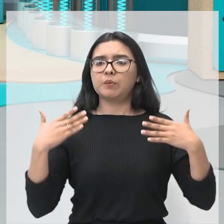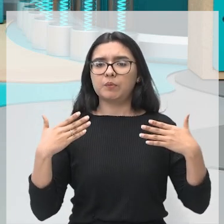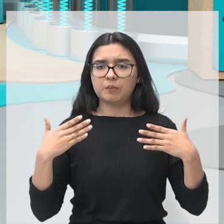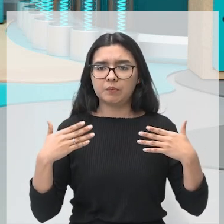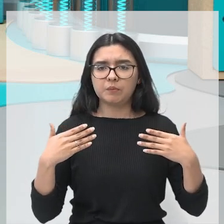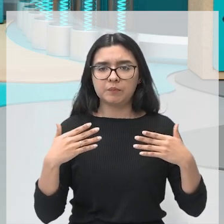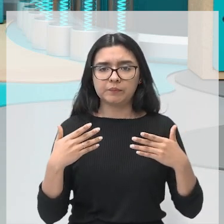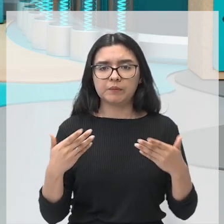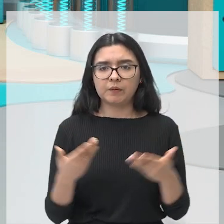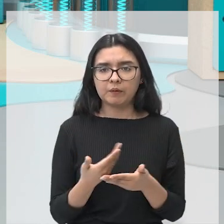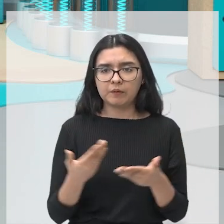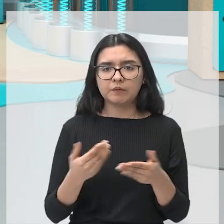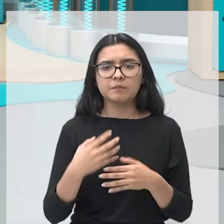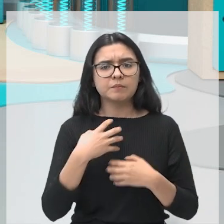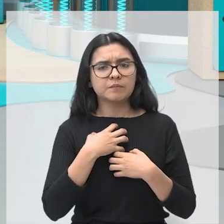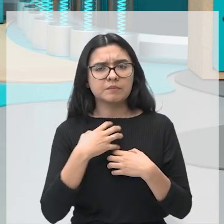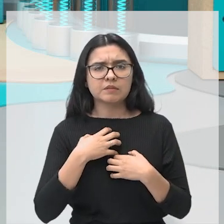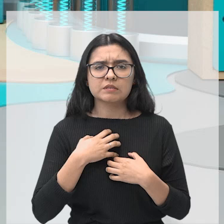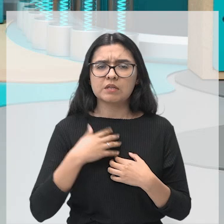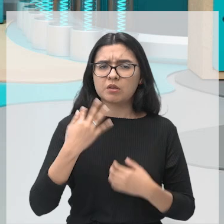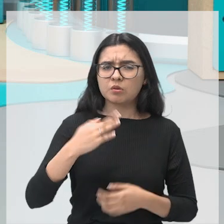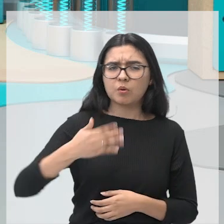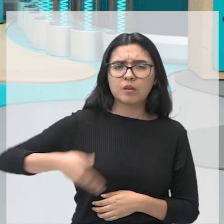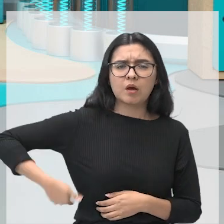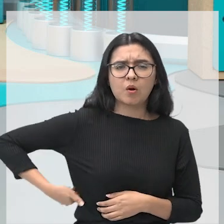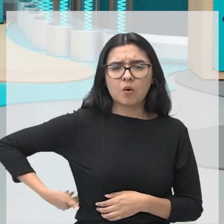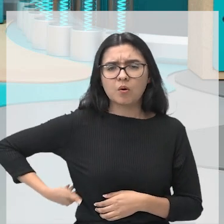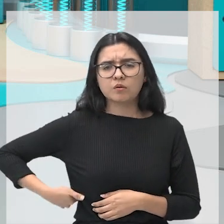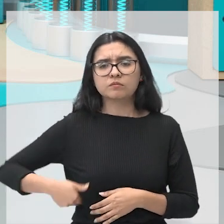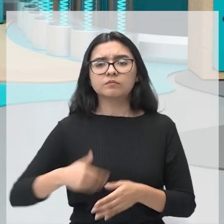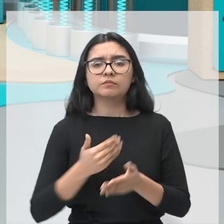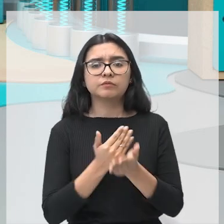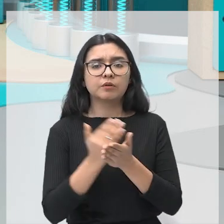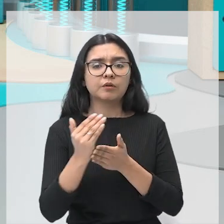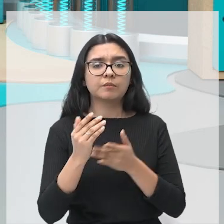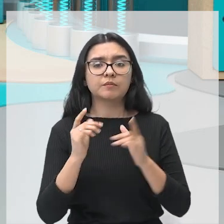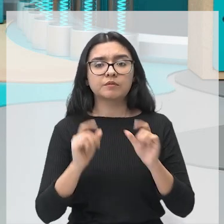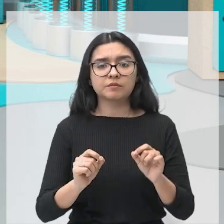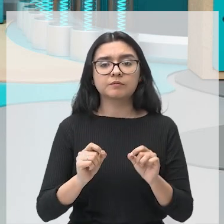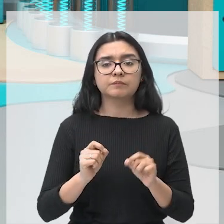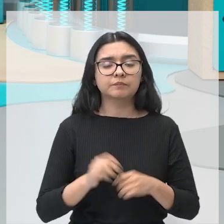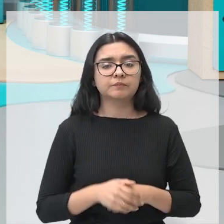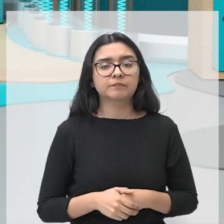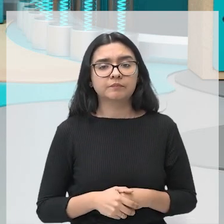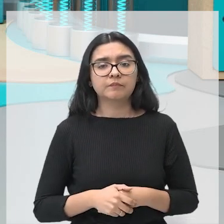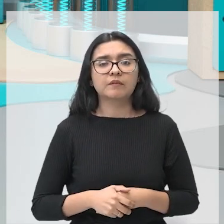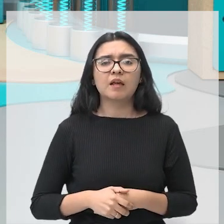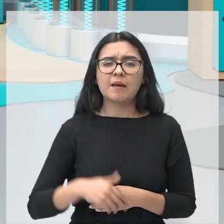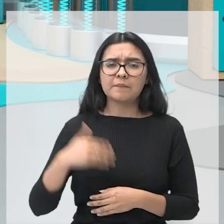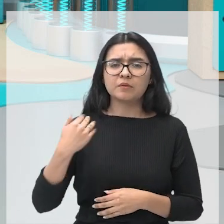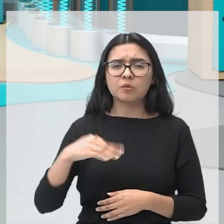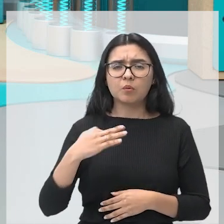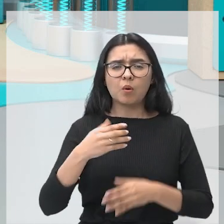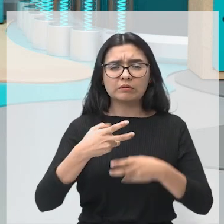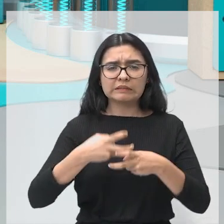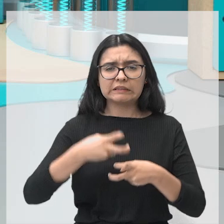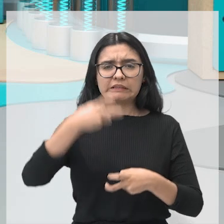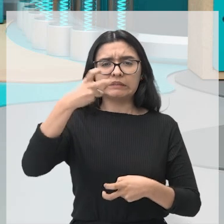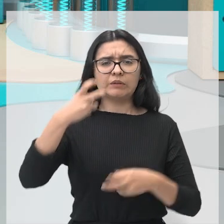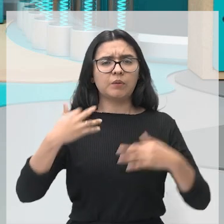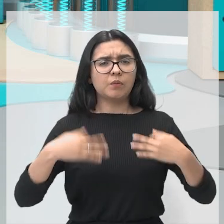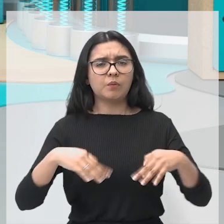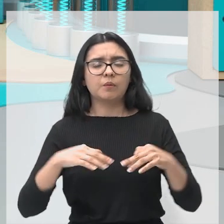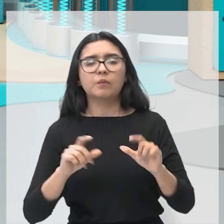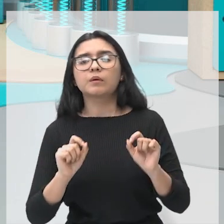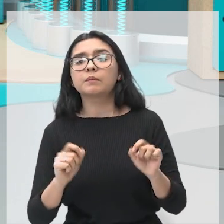agora, eu estou sentindo uma dor na costa, eu já comecei a falar a expressão do começo da aula, ai minha coluna, o que eu